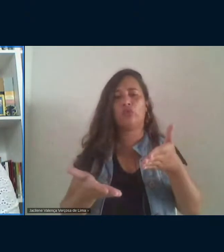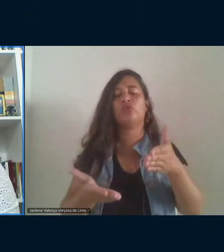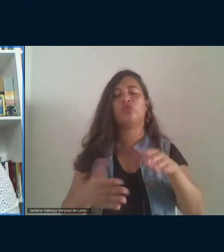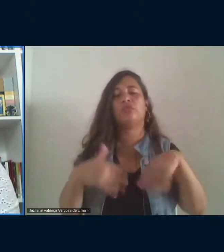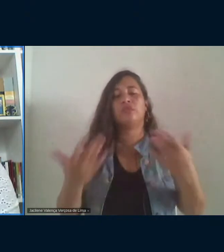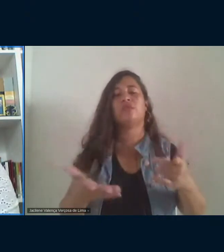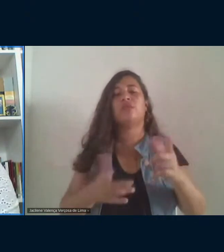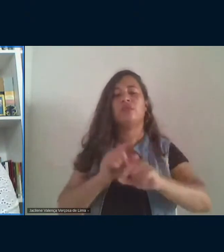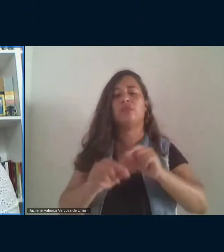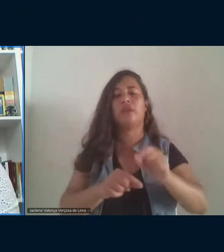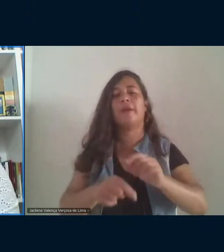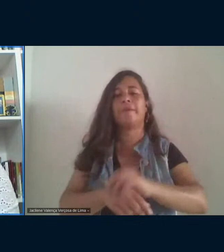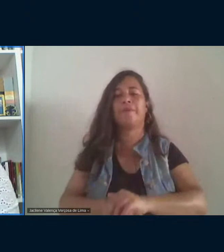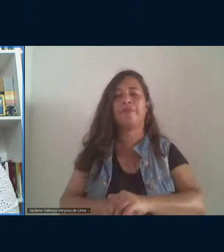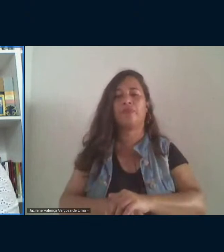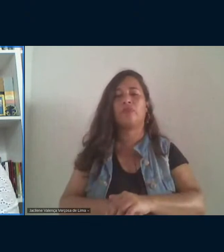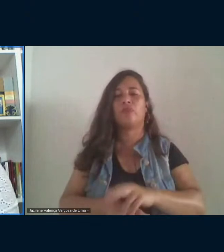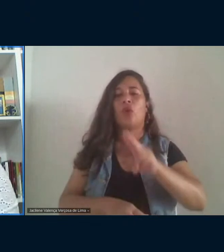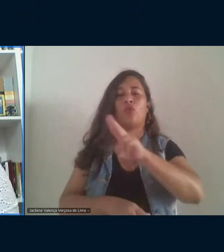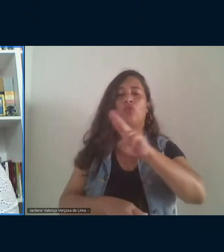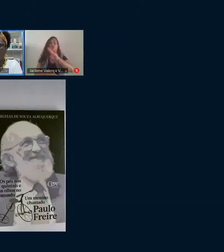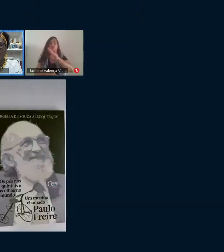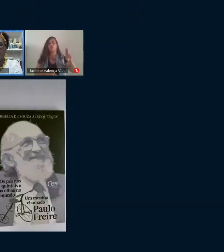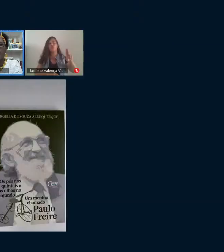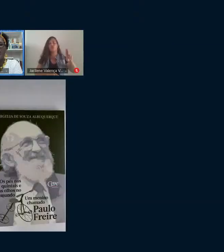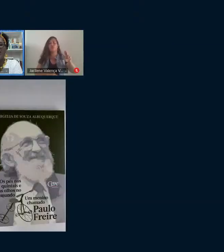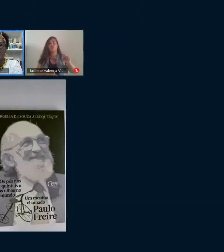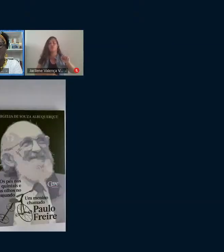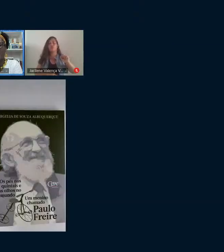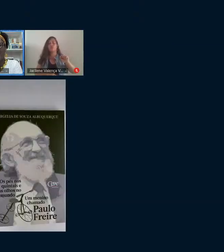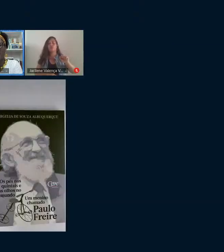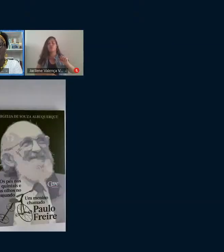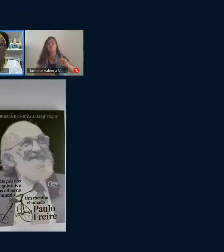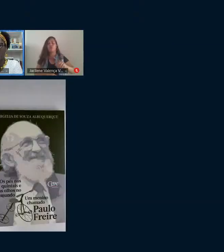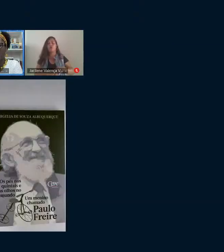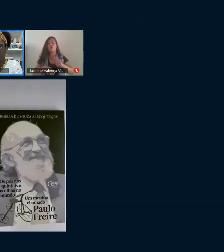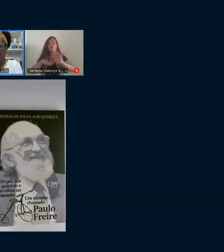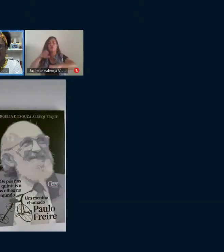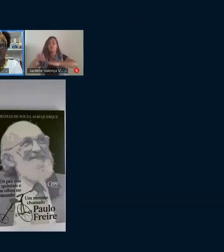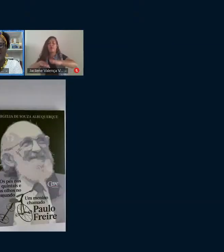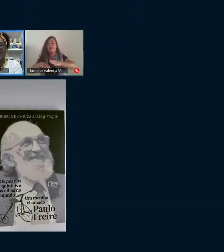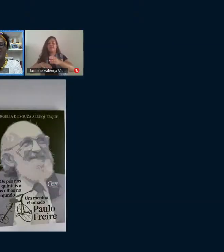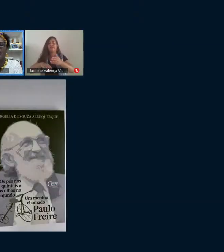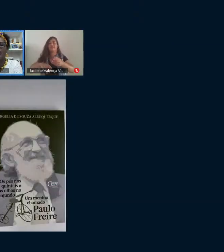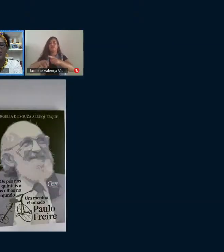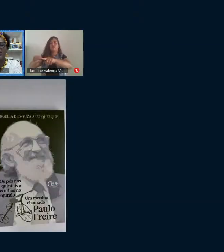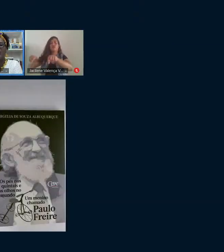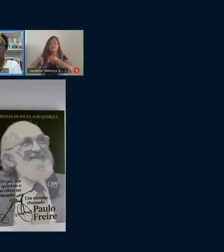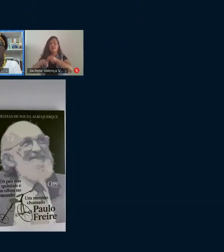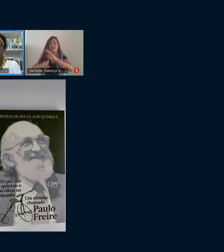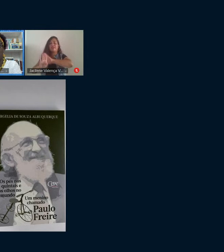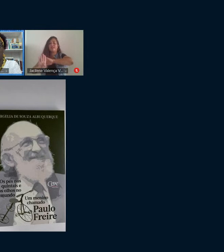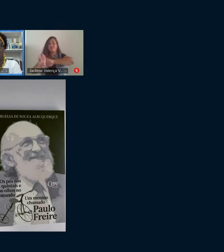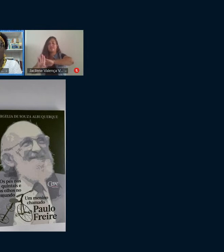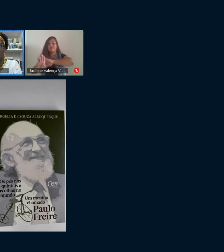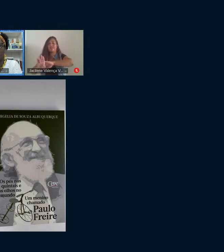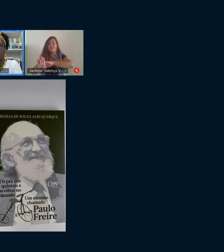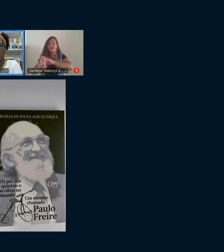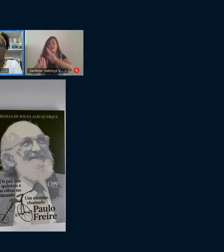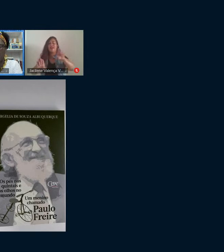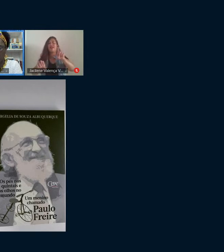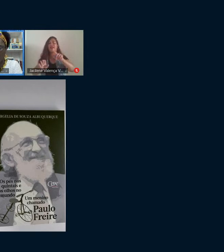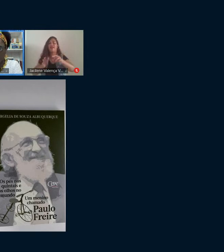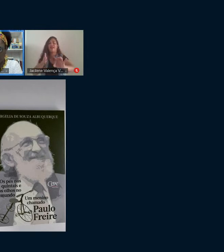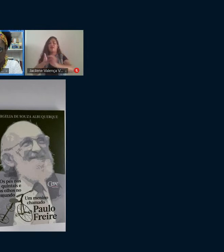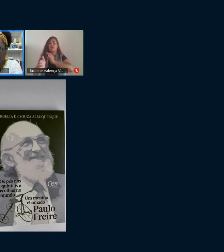Os Pés nos Quintais e os Olhos no Mundo, um menino chamado Paulo Freire, de autoria da professora Targélia de